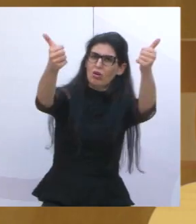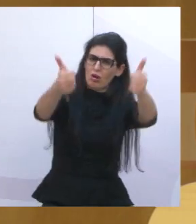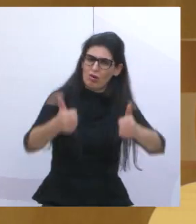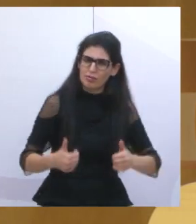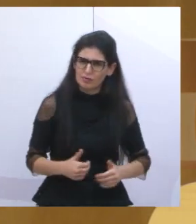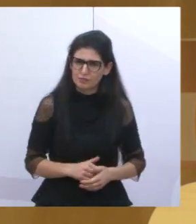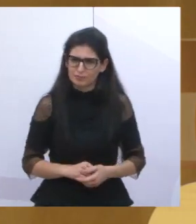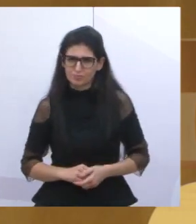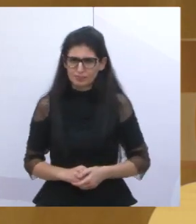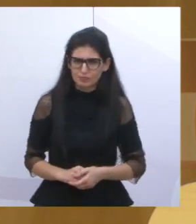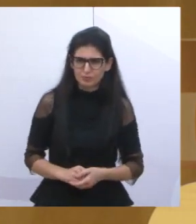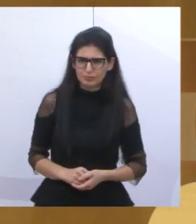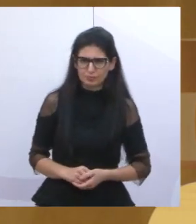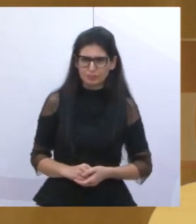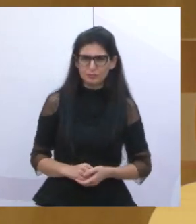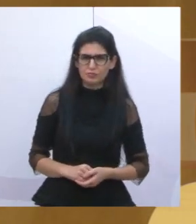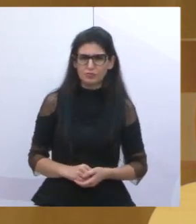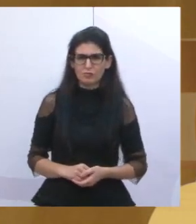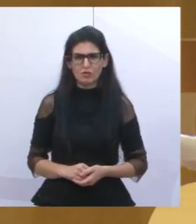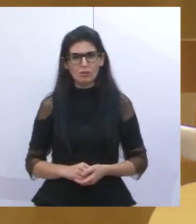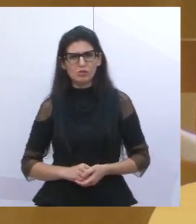município.